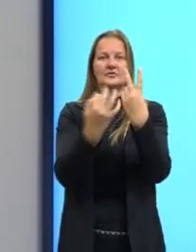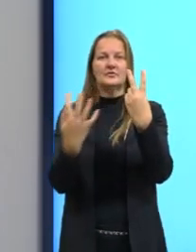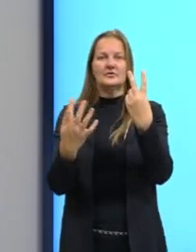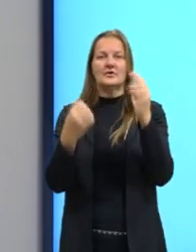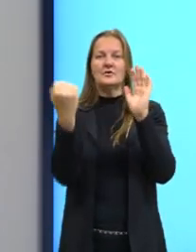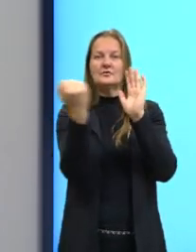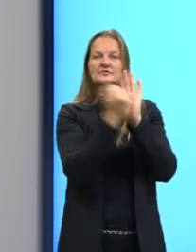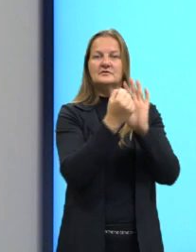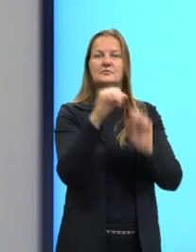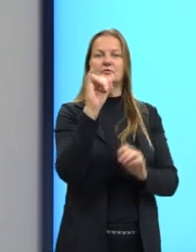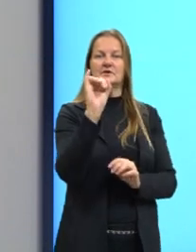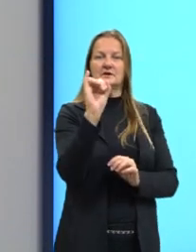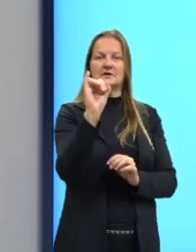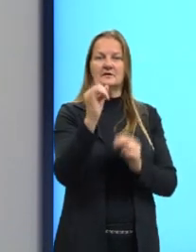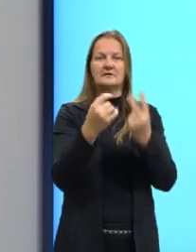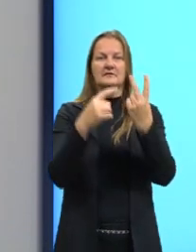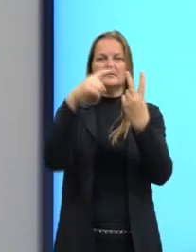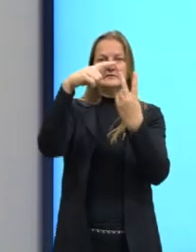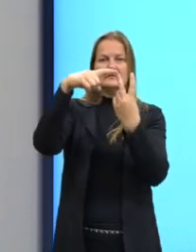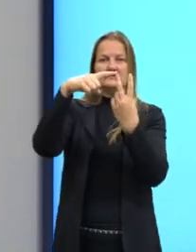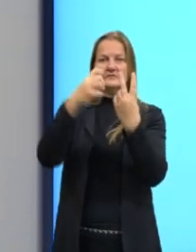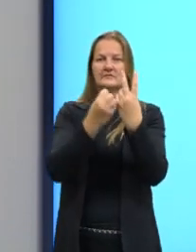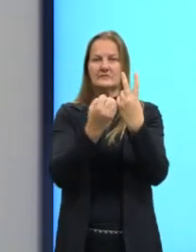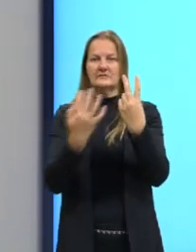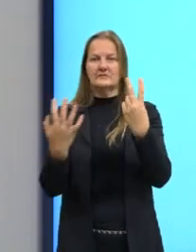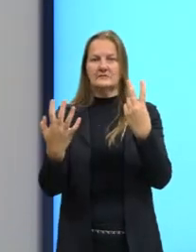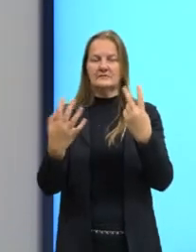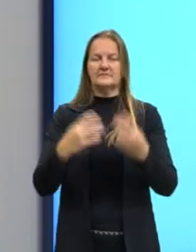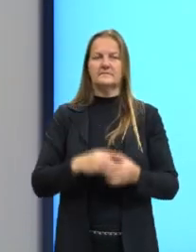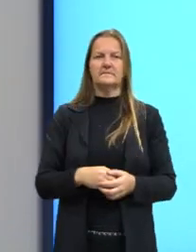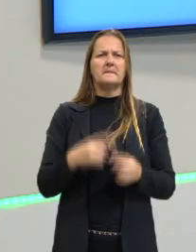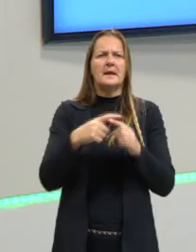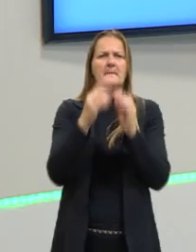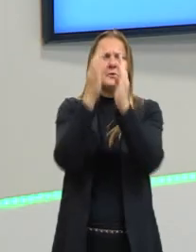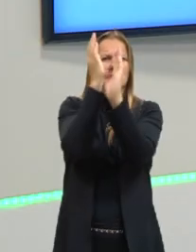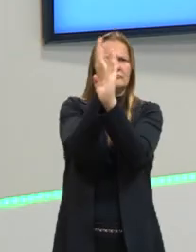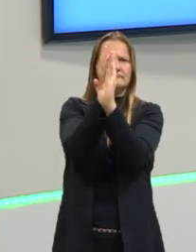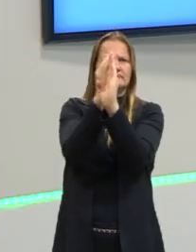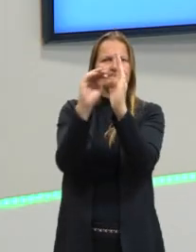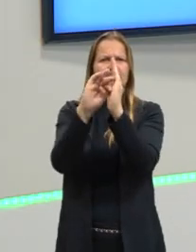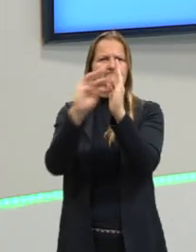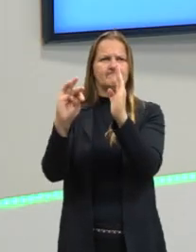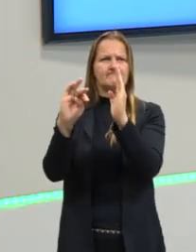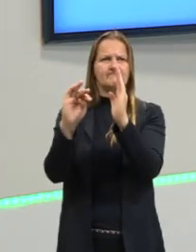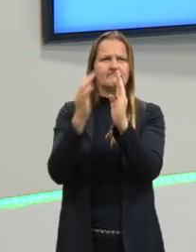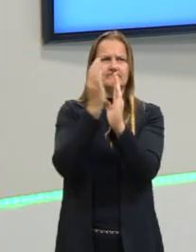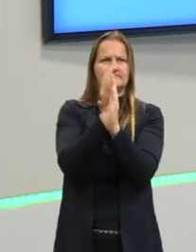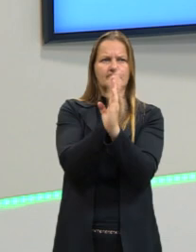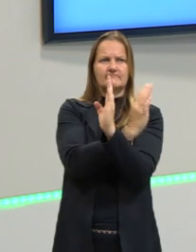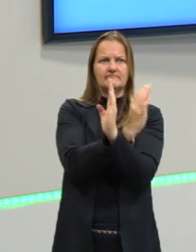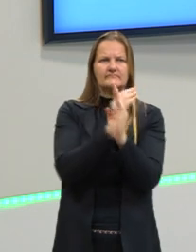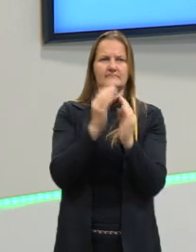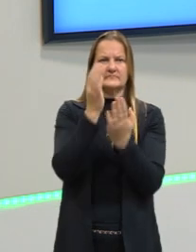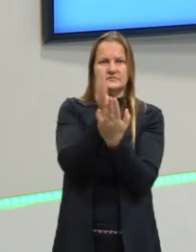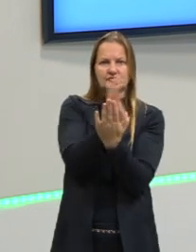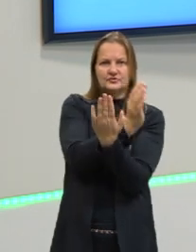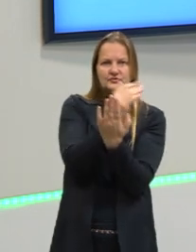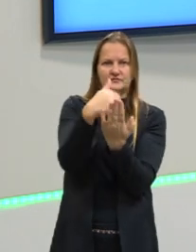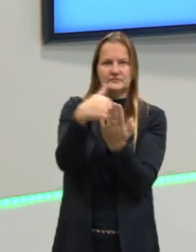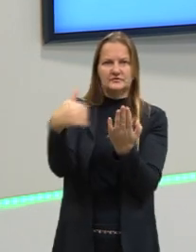certo ele está ao lado aqui depois a gente vai compreender o porquê dessa separação dessa diferenciação